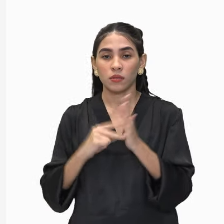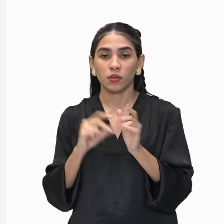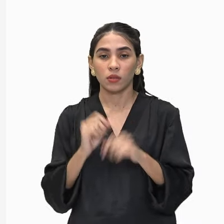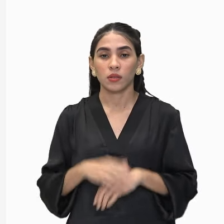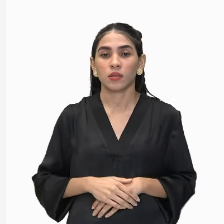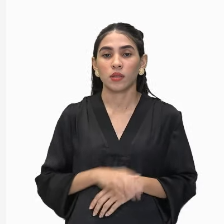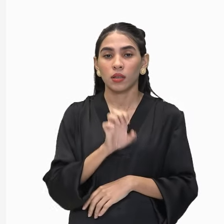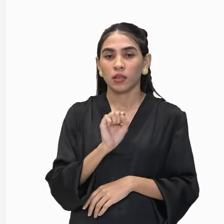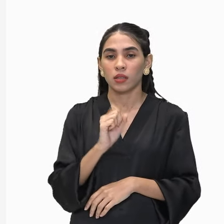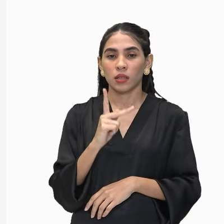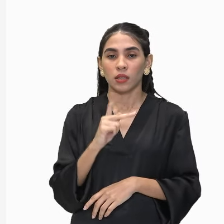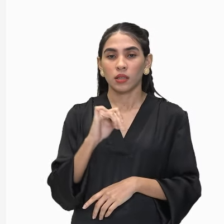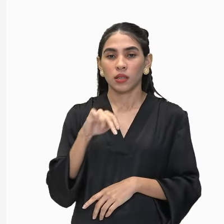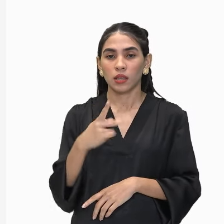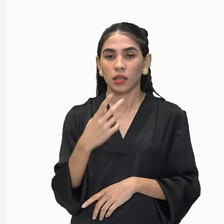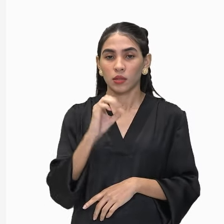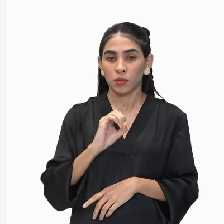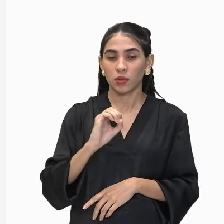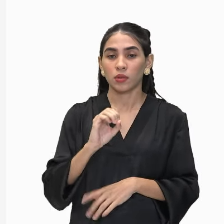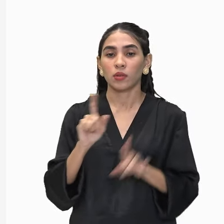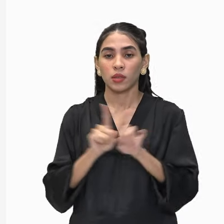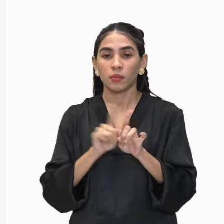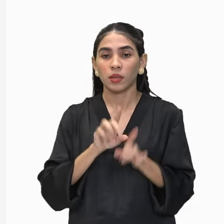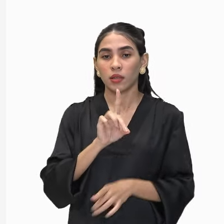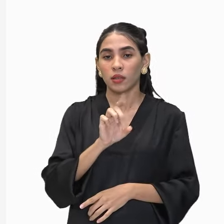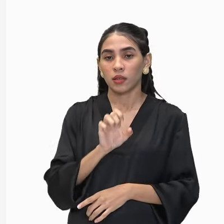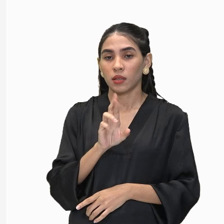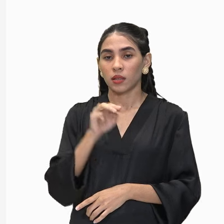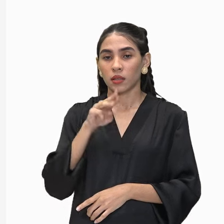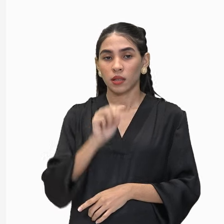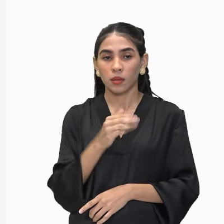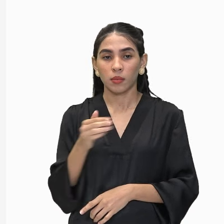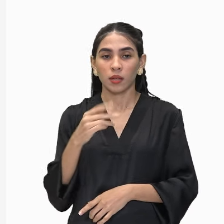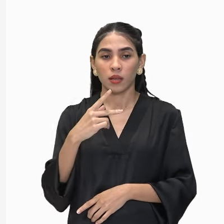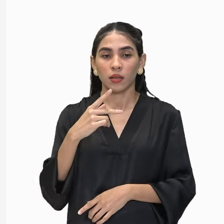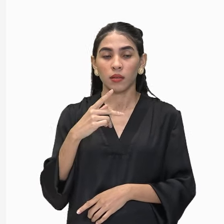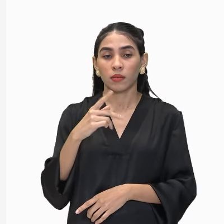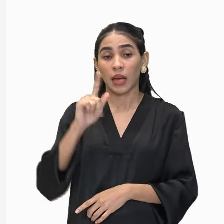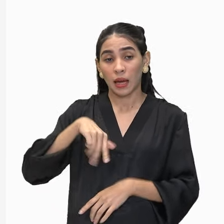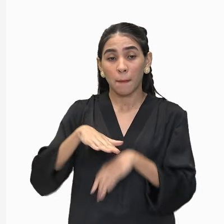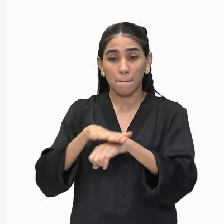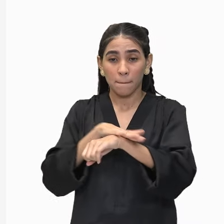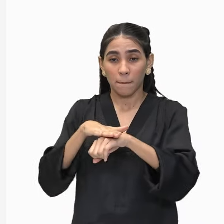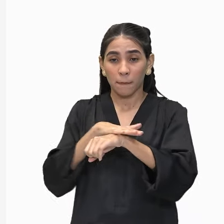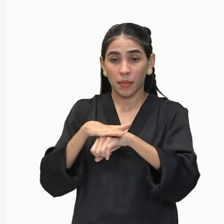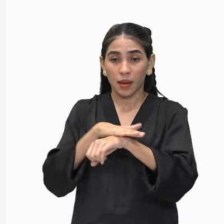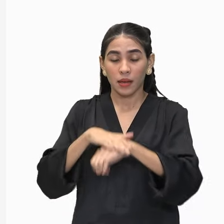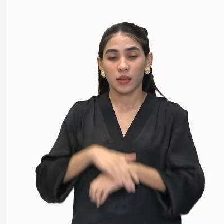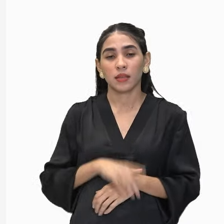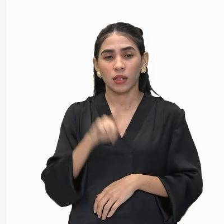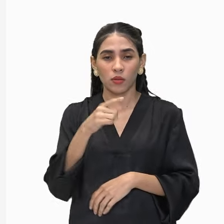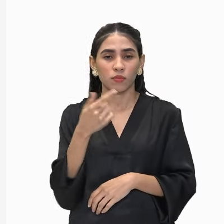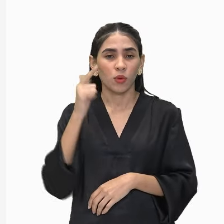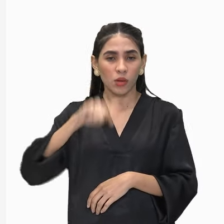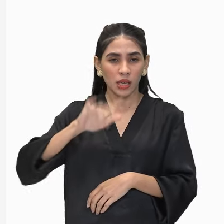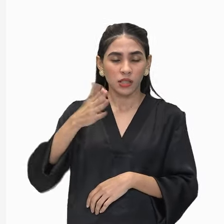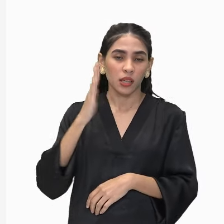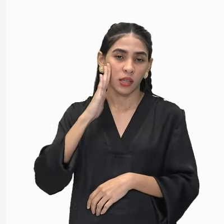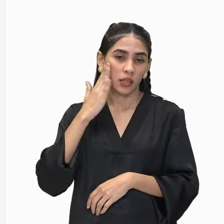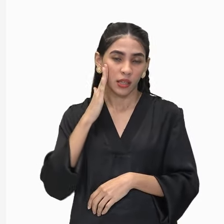e derma, pele. Então, você já pode entender, pressupor qual é a característica desses